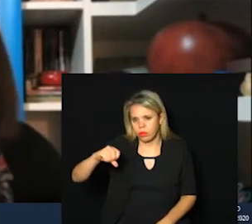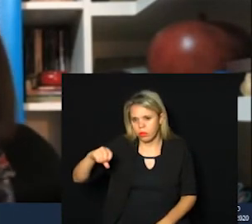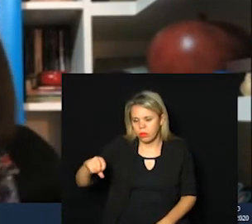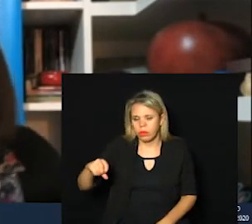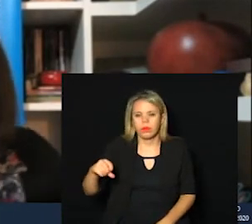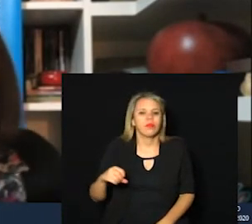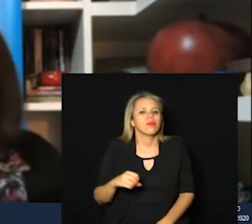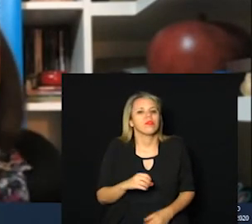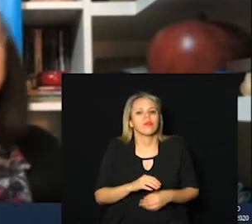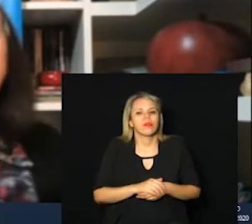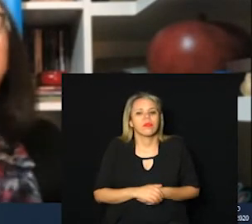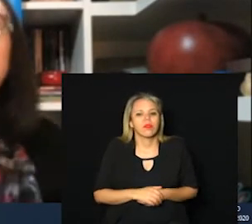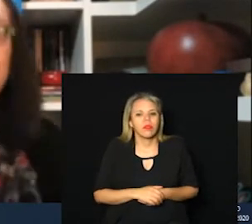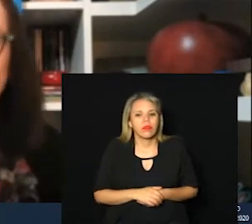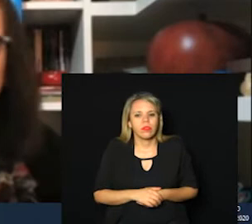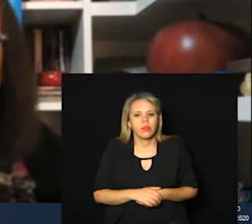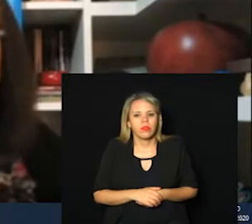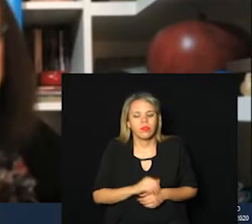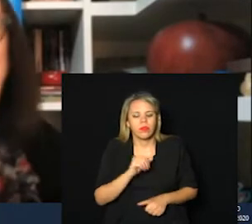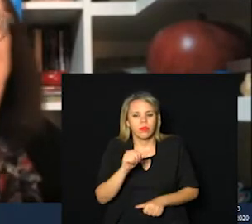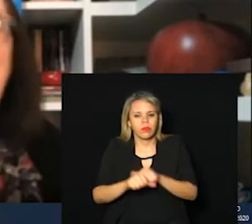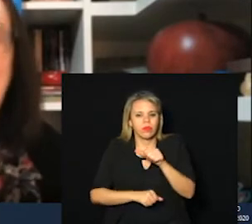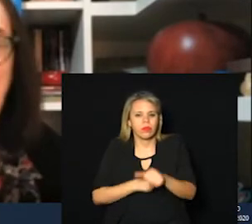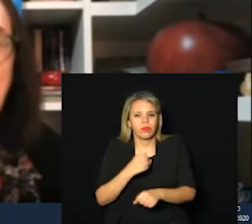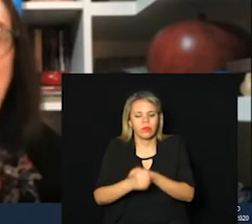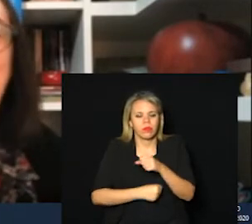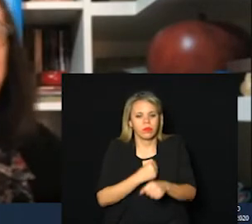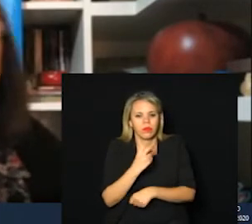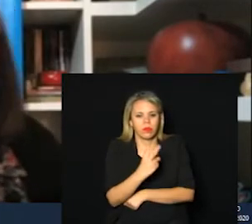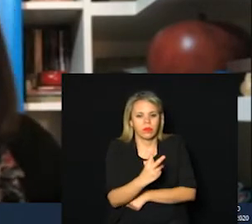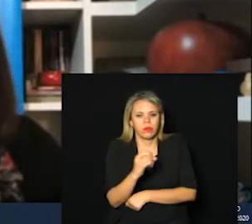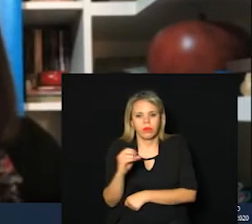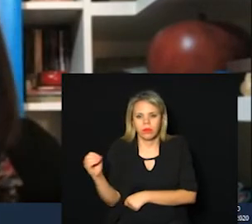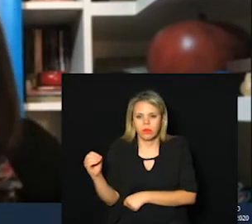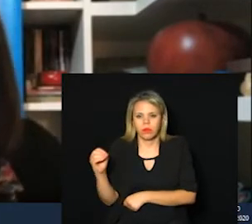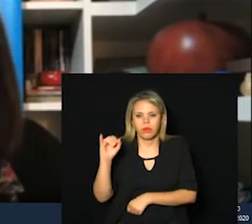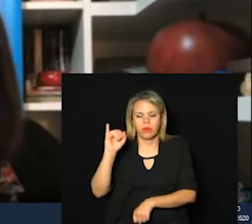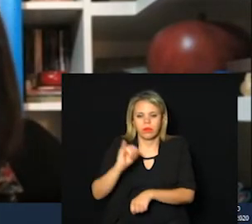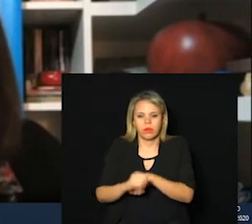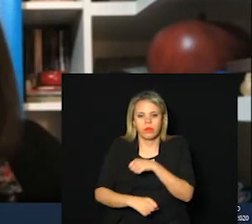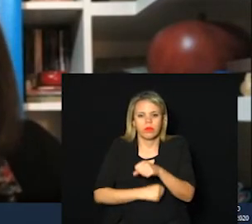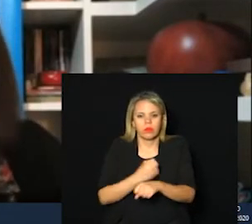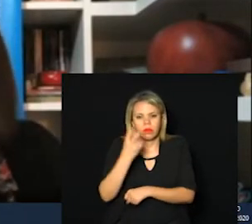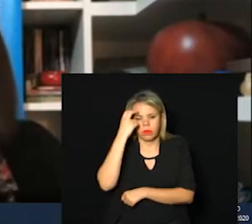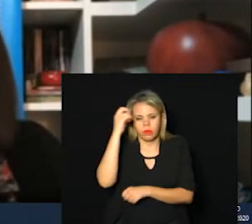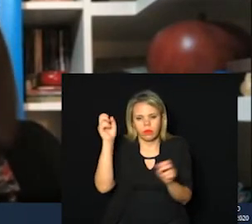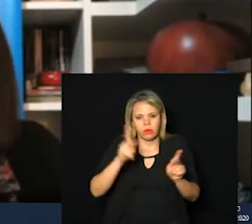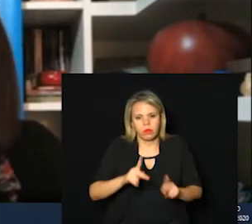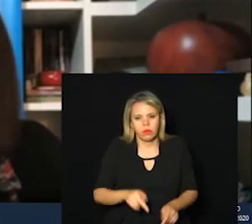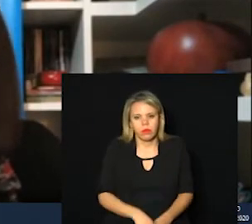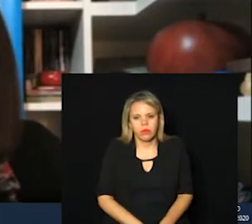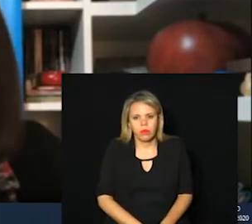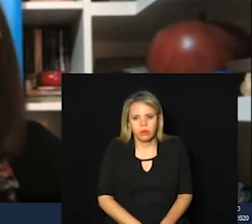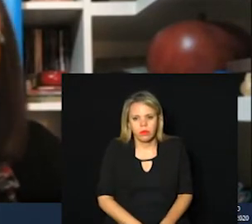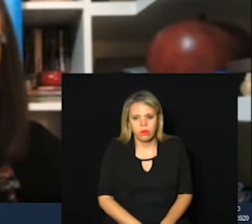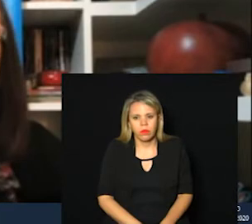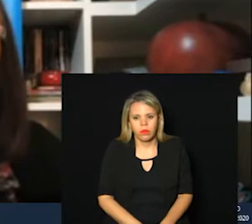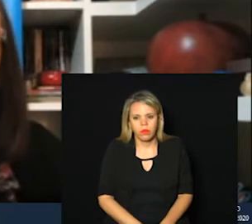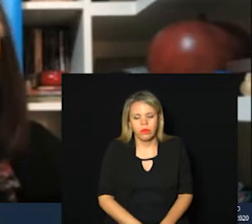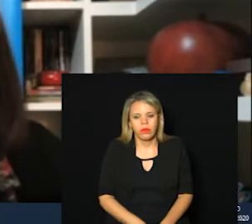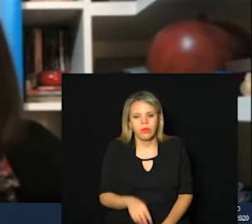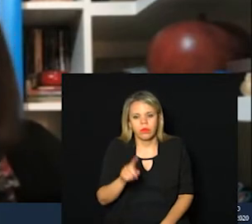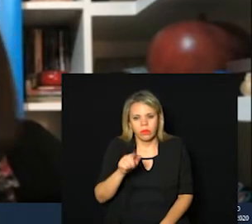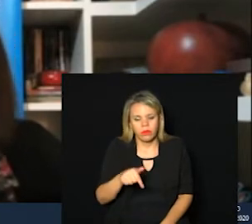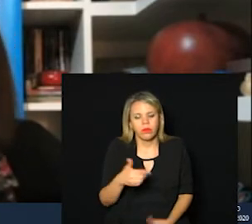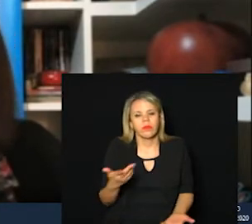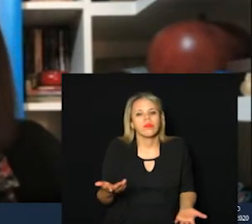na virada para o ano 2000, que era o Ano Internacional da Cultura de Paz. E eu considero esse,